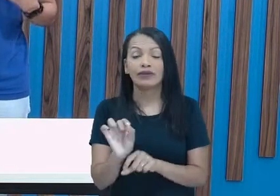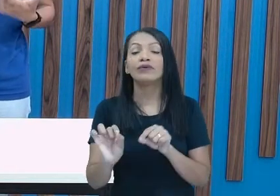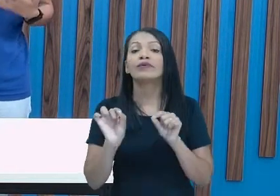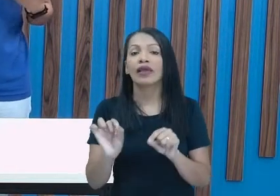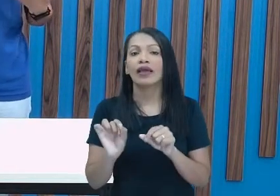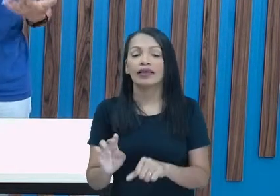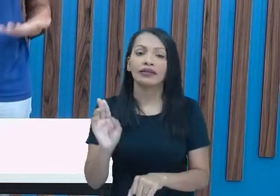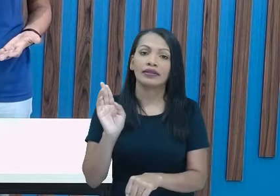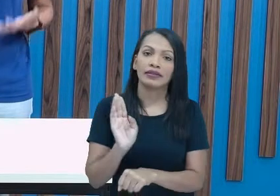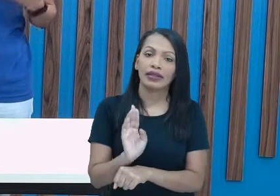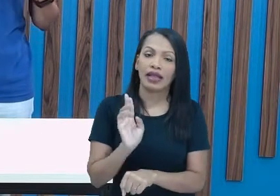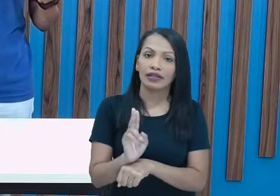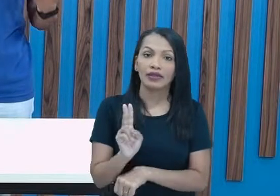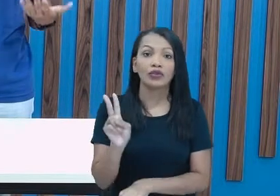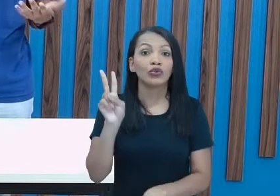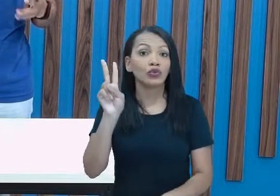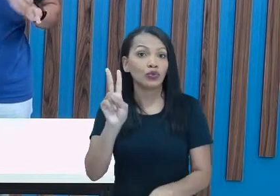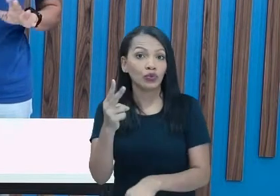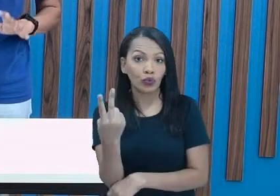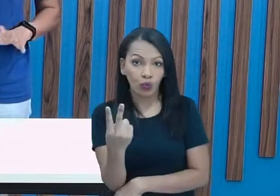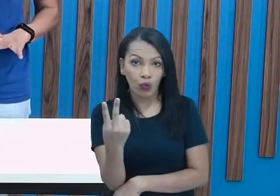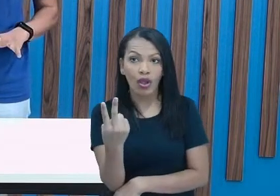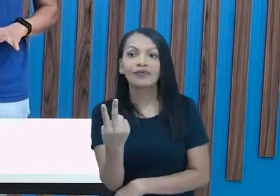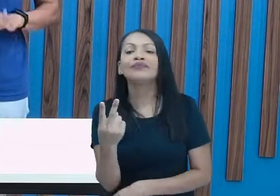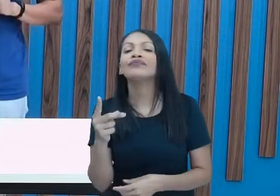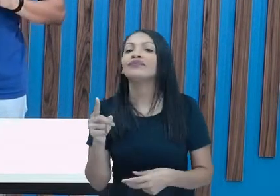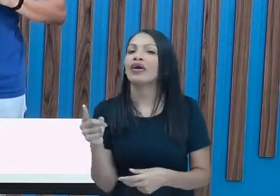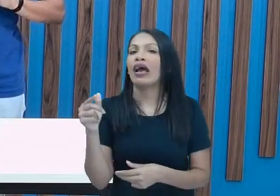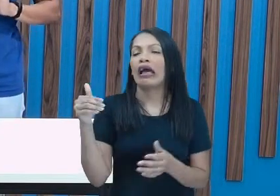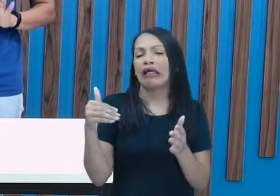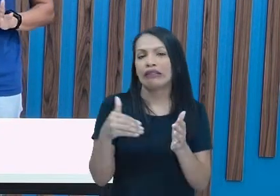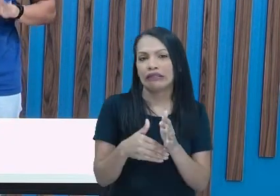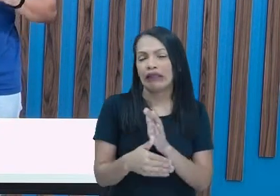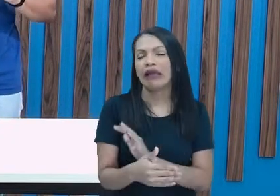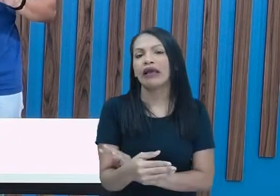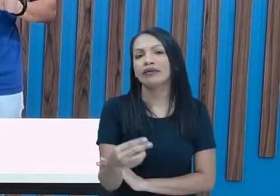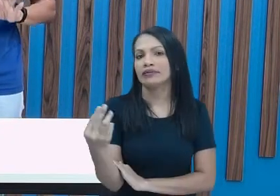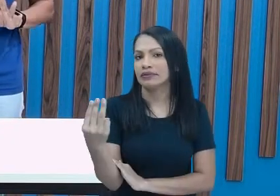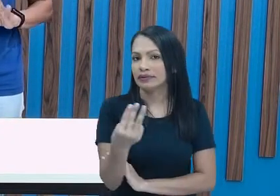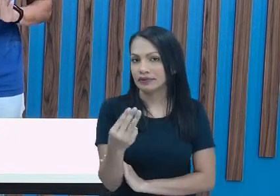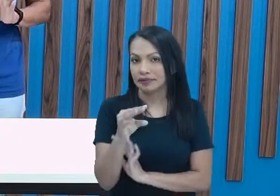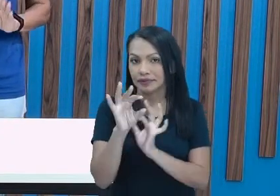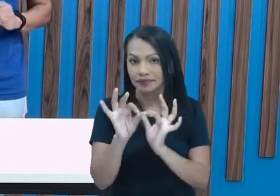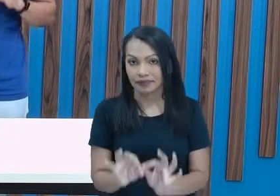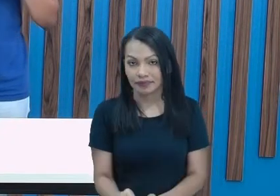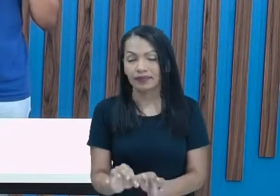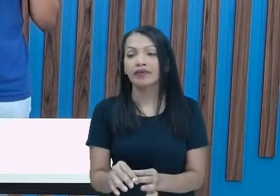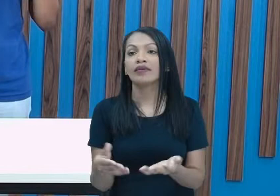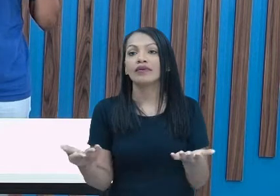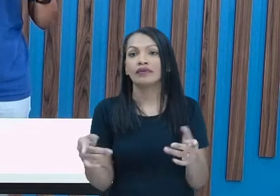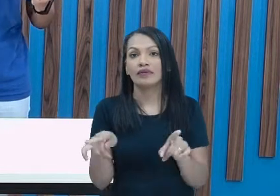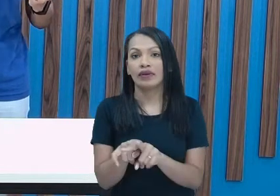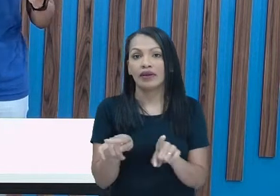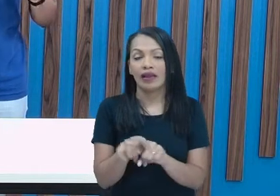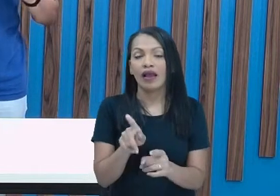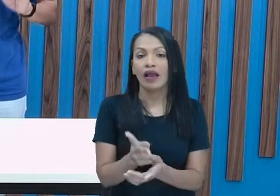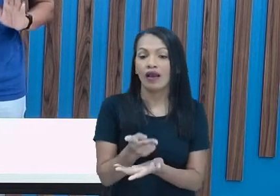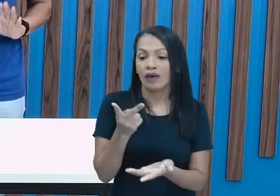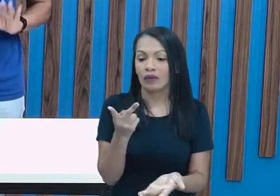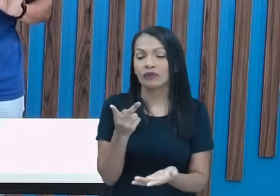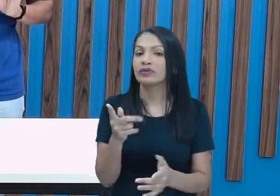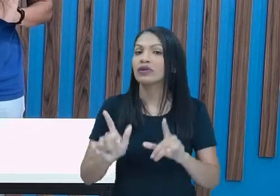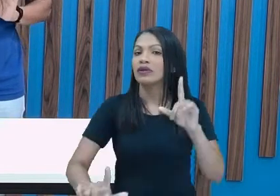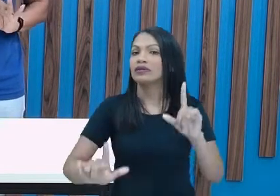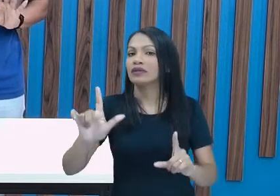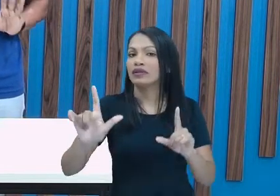noite. À tarde, a reprise começa das 14 às 15 horas. Essa reprise e a aula ao vivo acontecem tanto na TV quanto